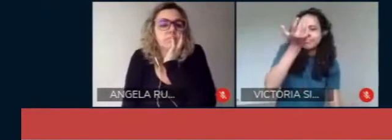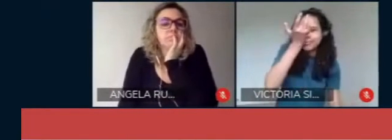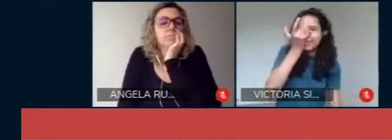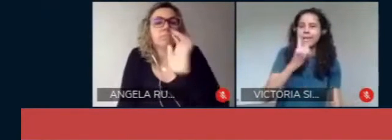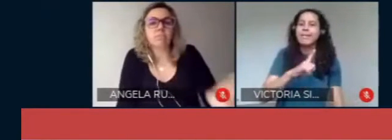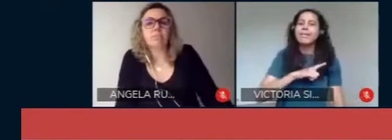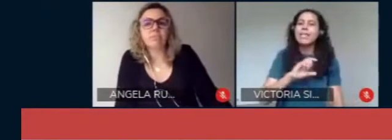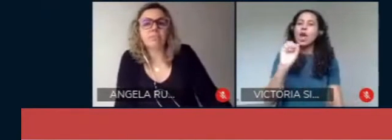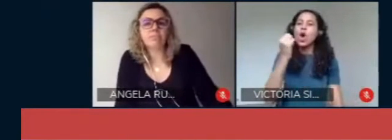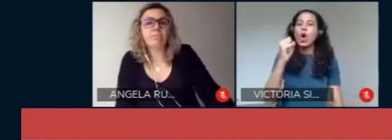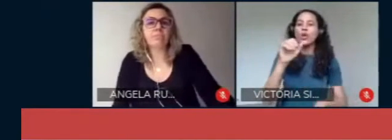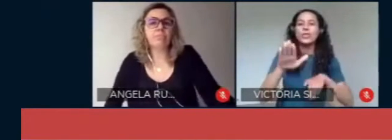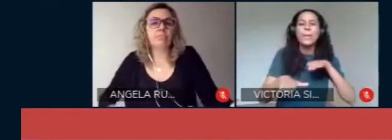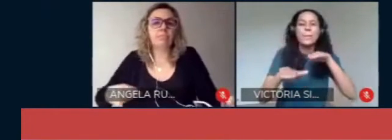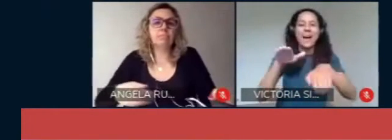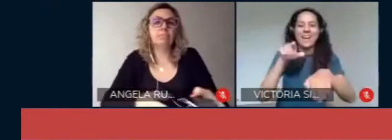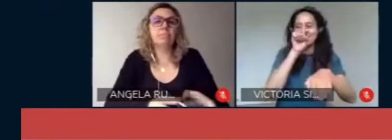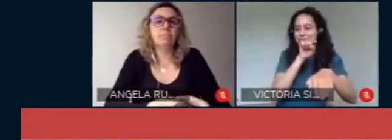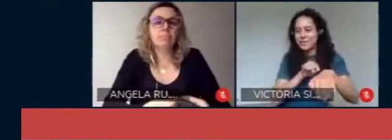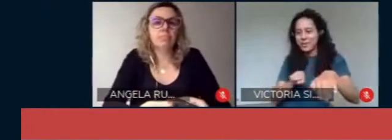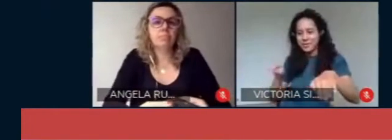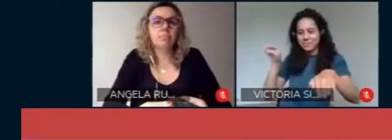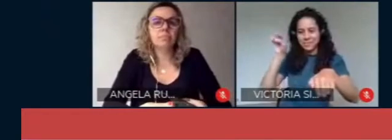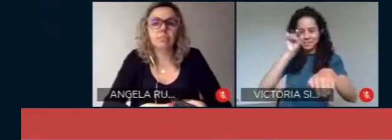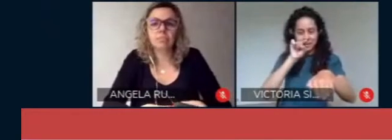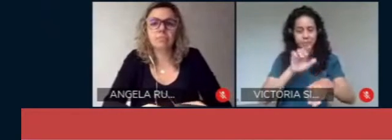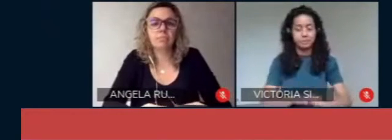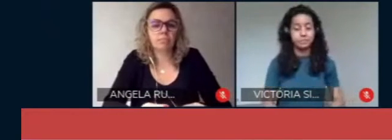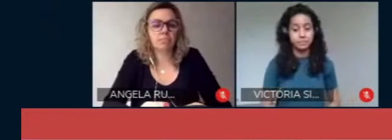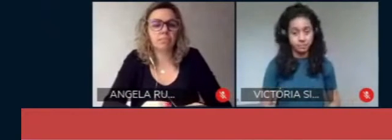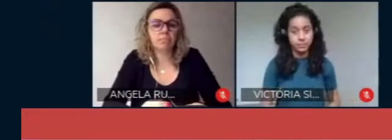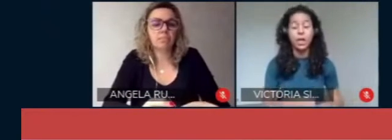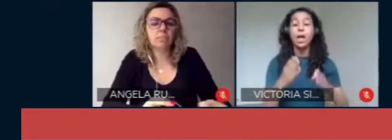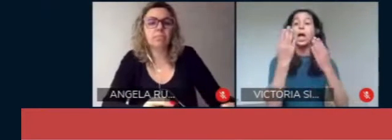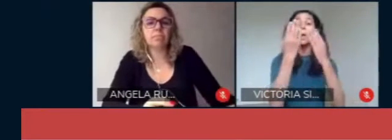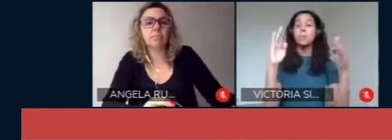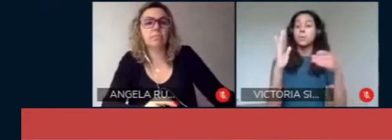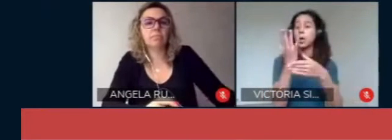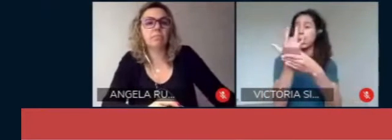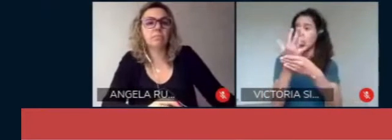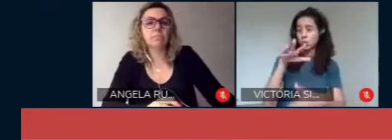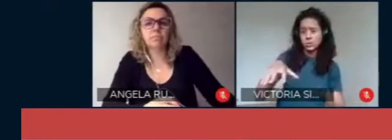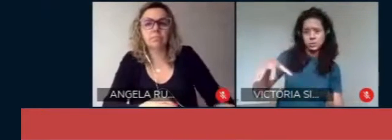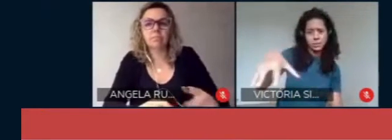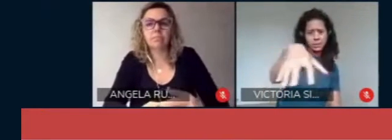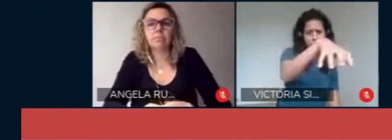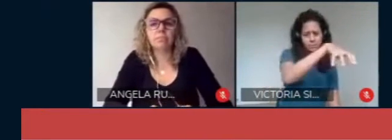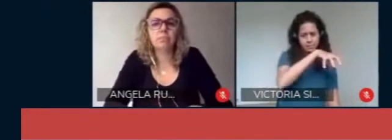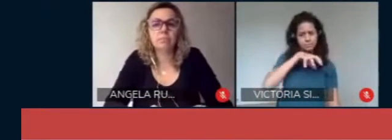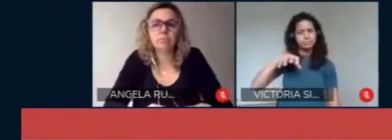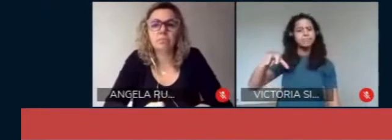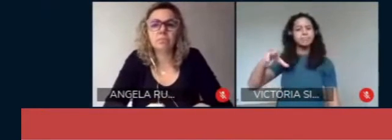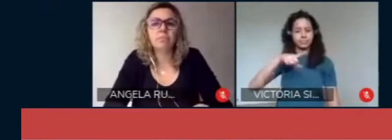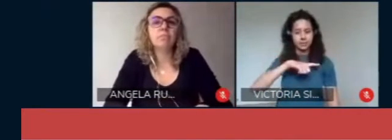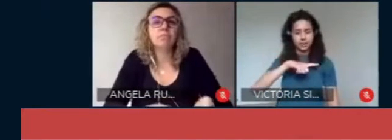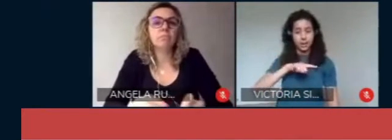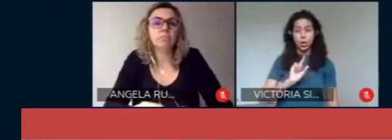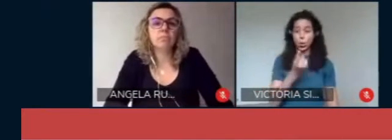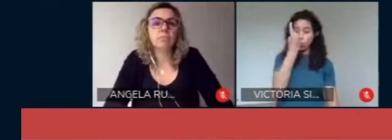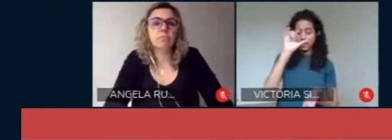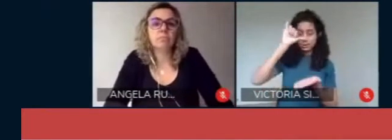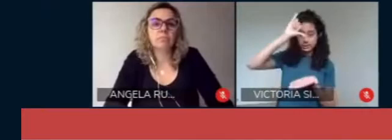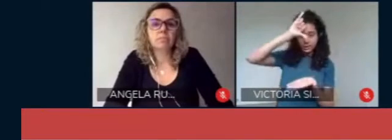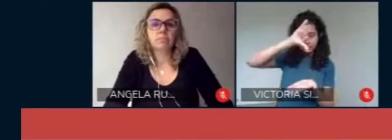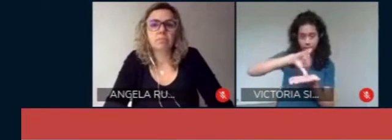elas se organizam em um sistema, e ele é composto por uma biblioteca central e 28 bibliotecas setoriais, além